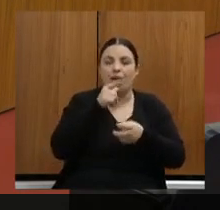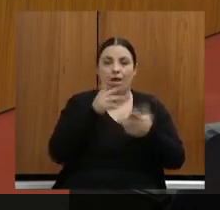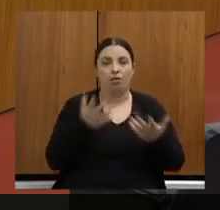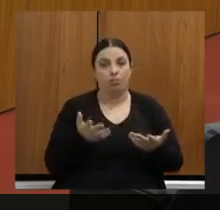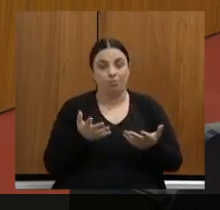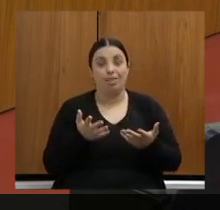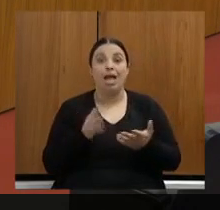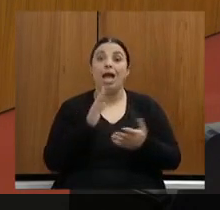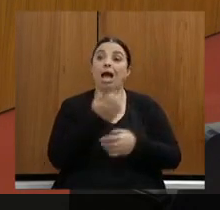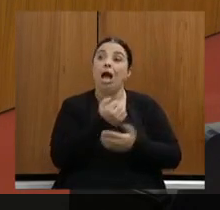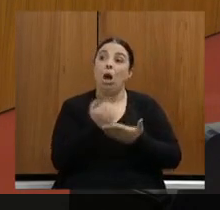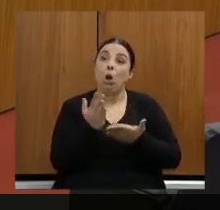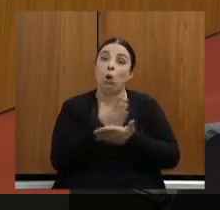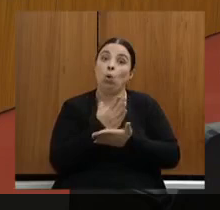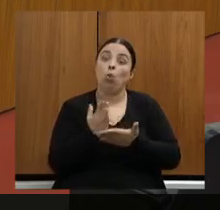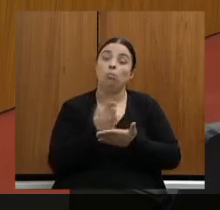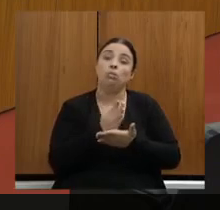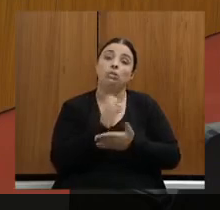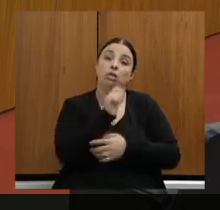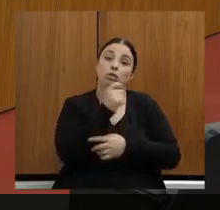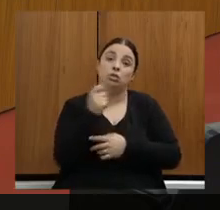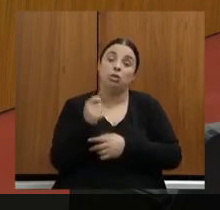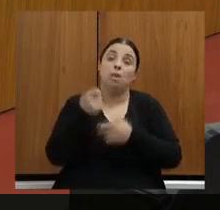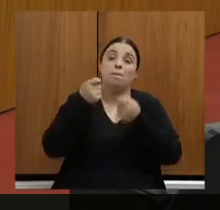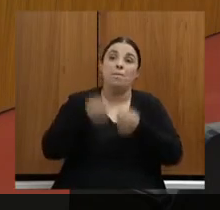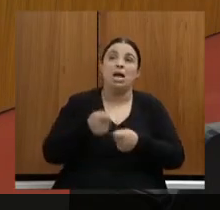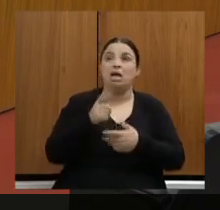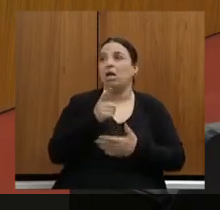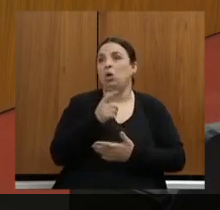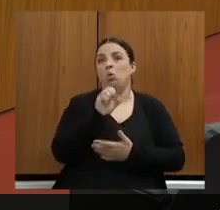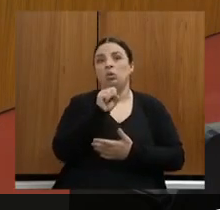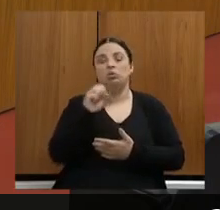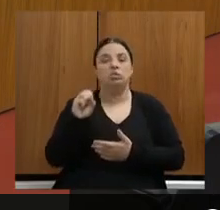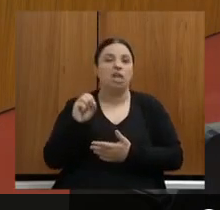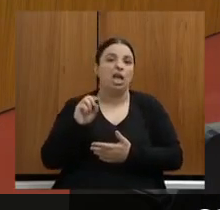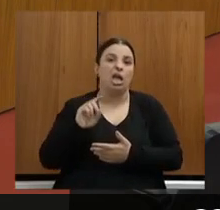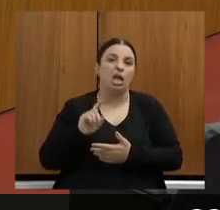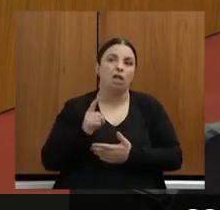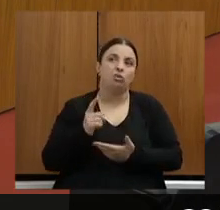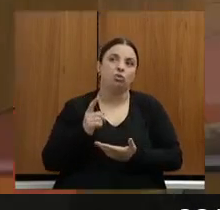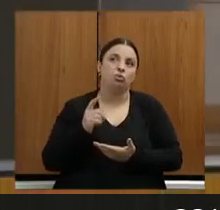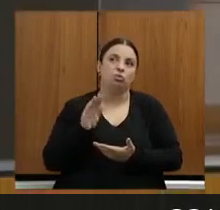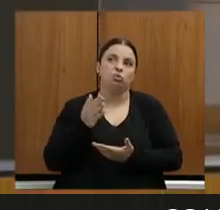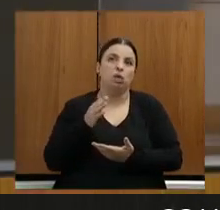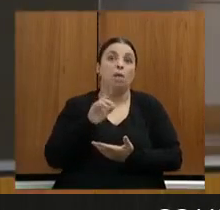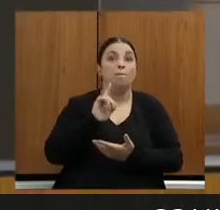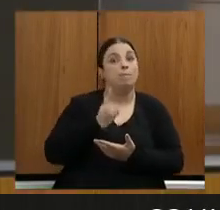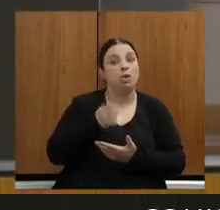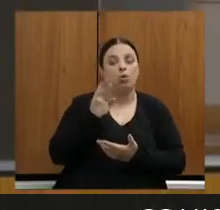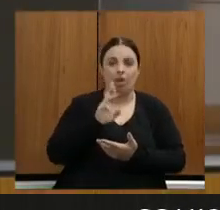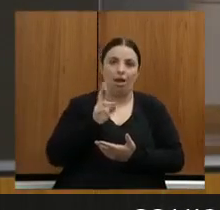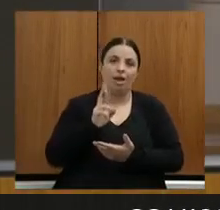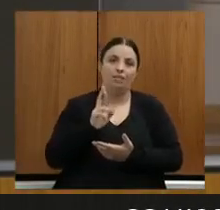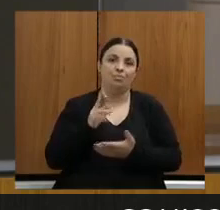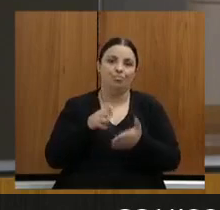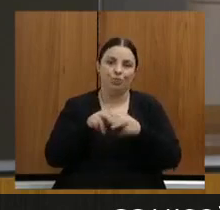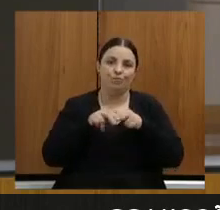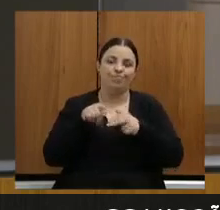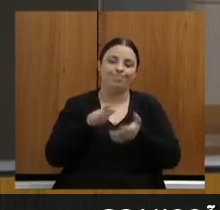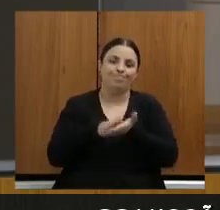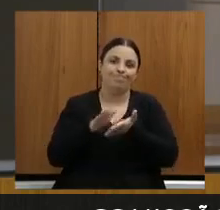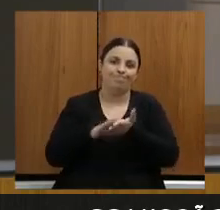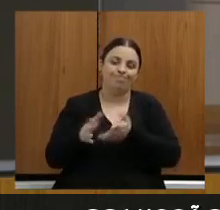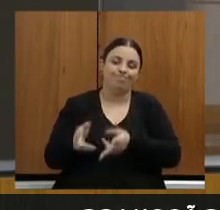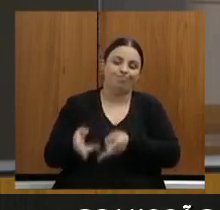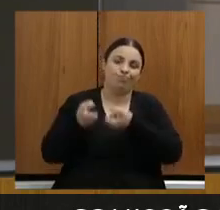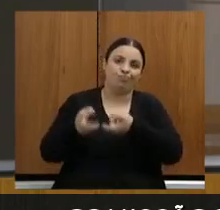algumas associações pago em torno de 1800 r$ 2000 nessa despesas eu cheguei aqui a propõe então um projeto mas ele dente que a gente tem que